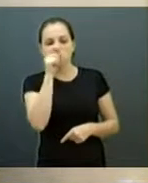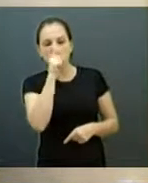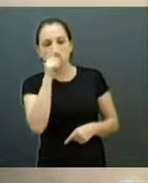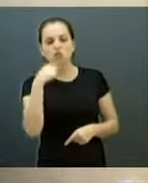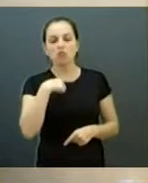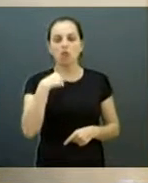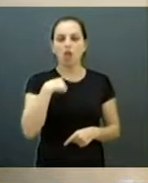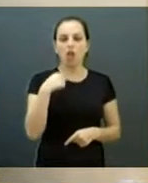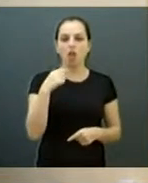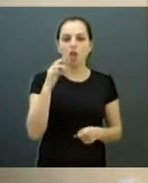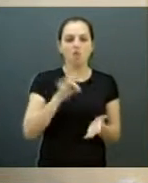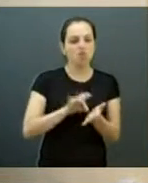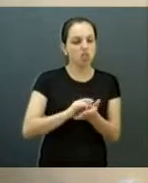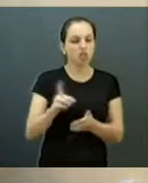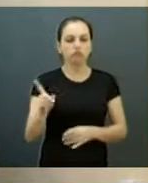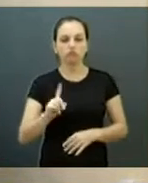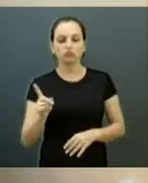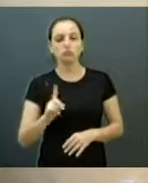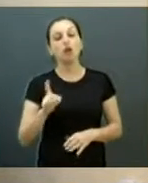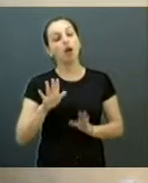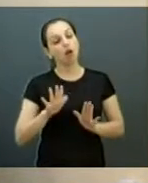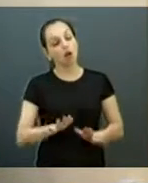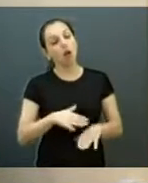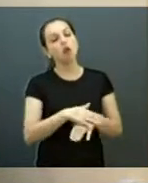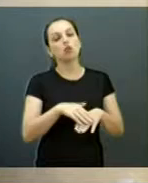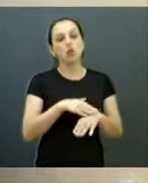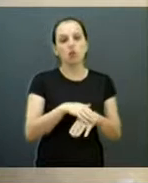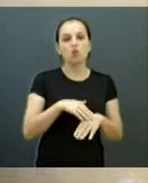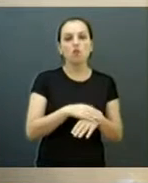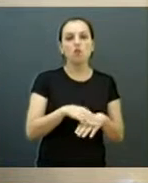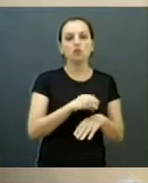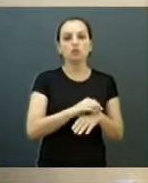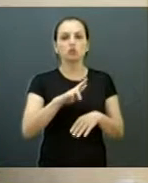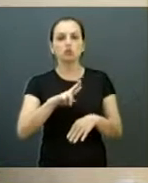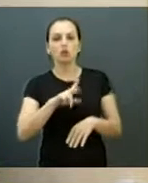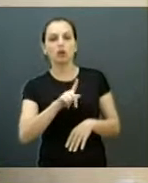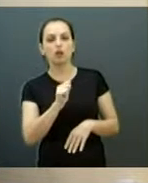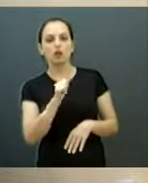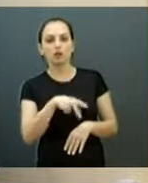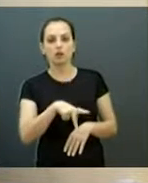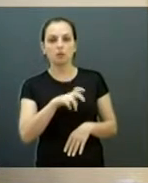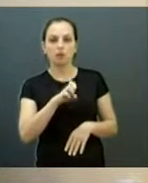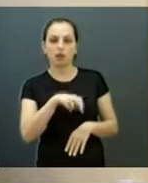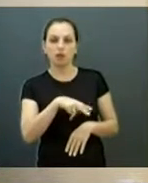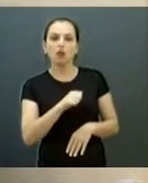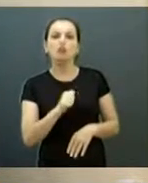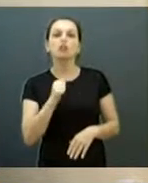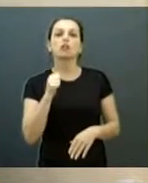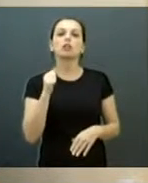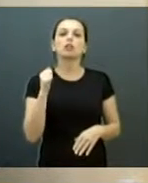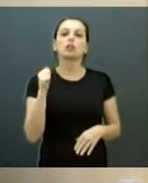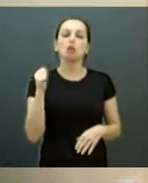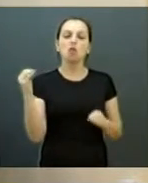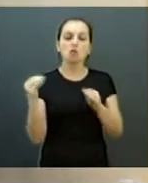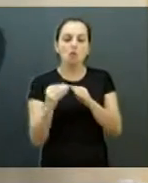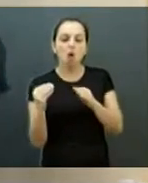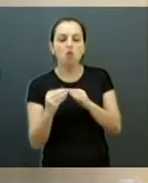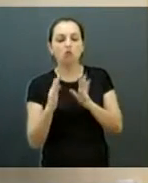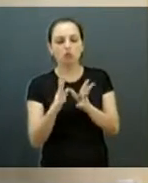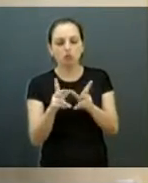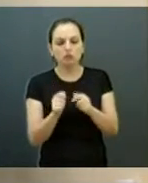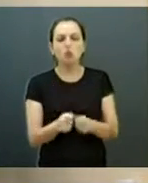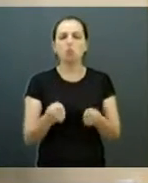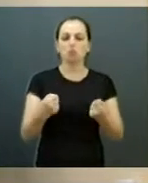a verdade agora conversando muito com o autor apenas uma pessoa que respeito muito e concordo com todo tudo a pena falou que tem que melhorar